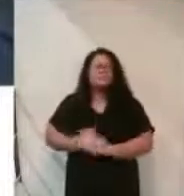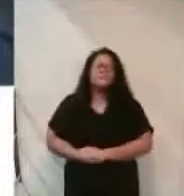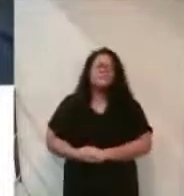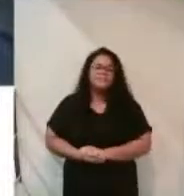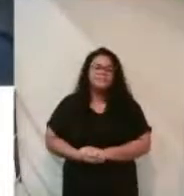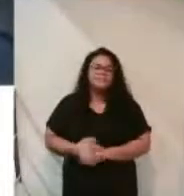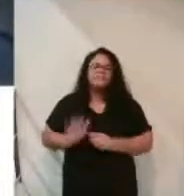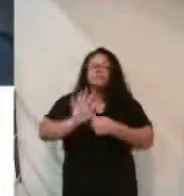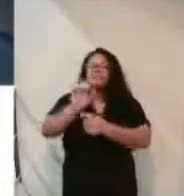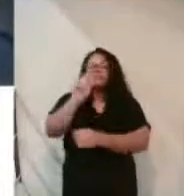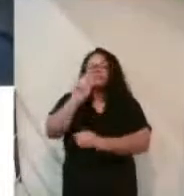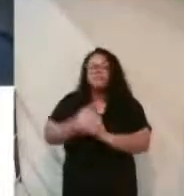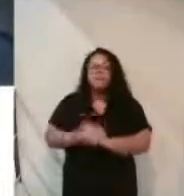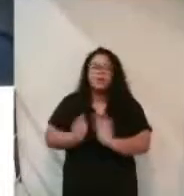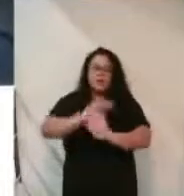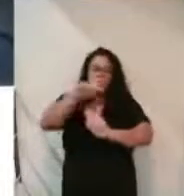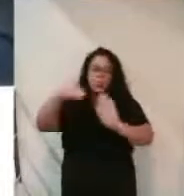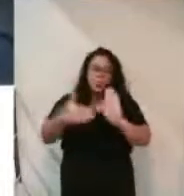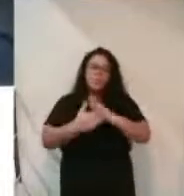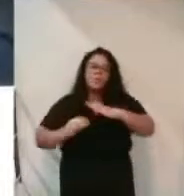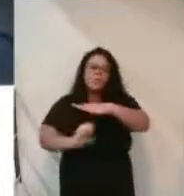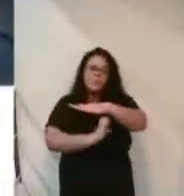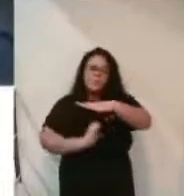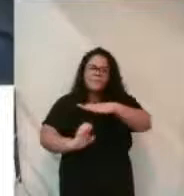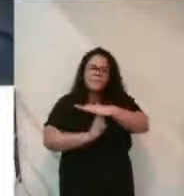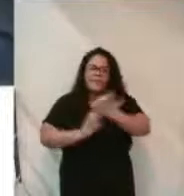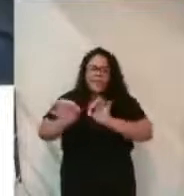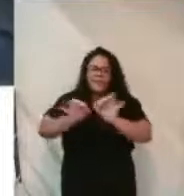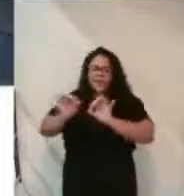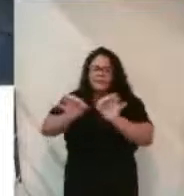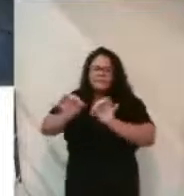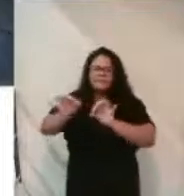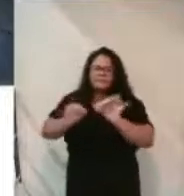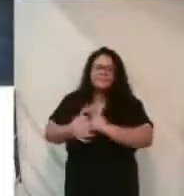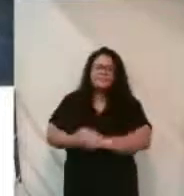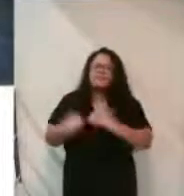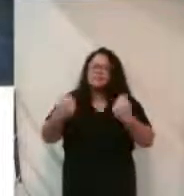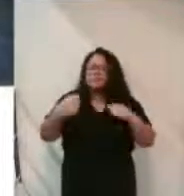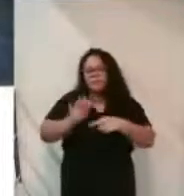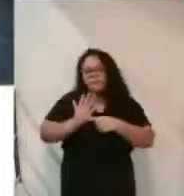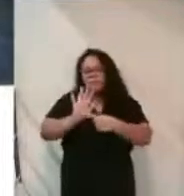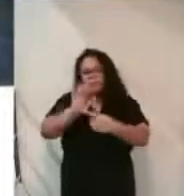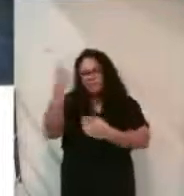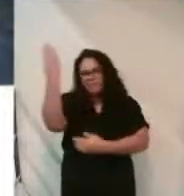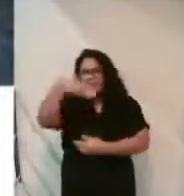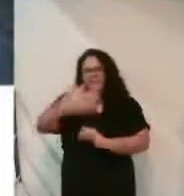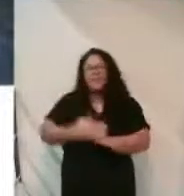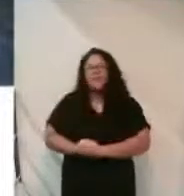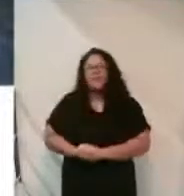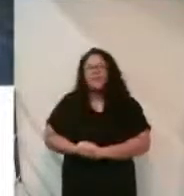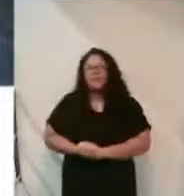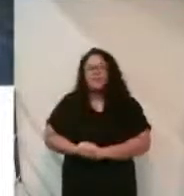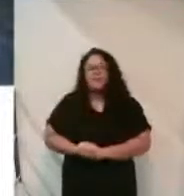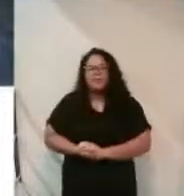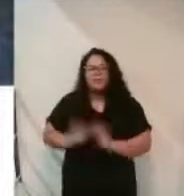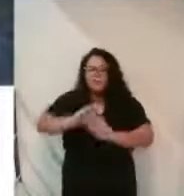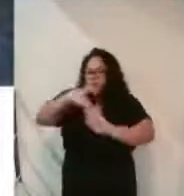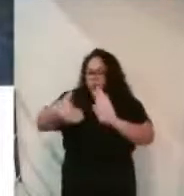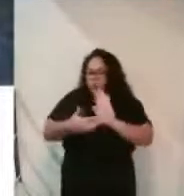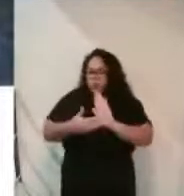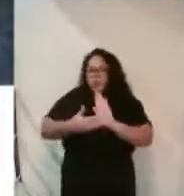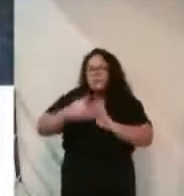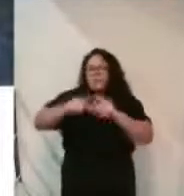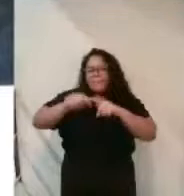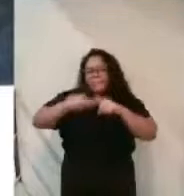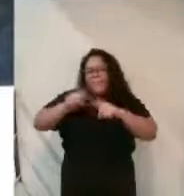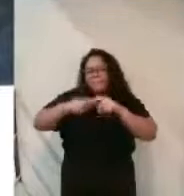que produzem embalagem, que colocam embalagem em Pernambuco, vão ter que comprovar a reciclagem de 22% de tudo que